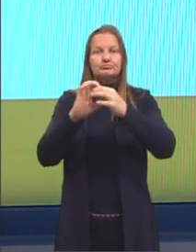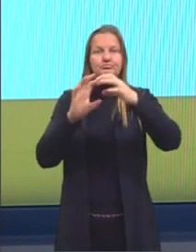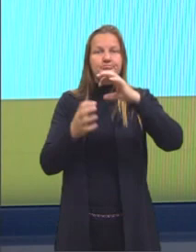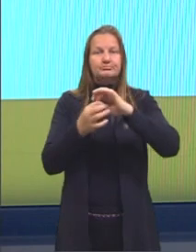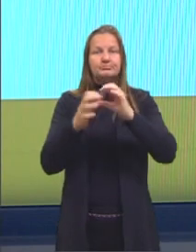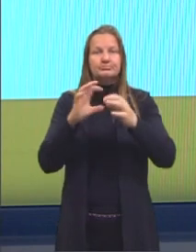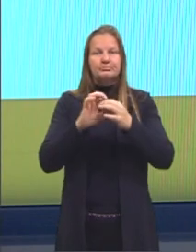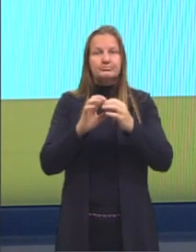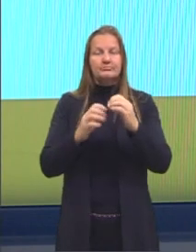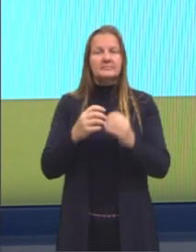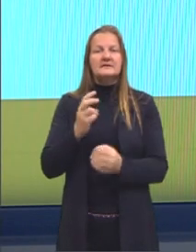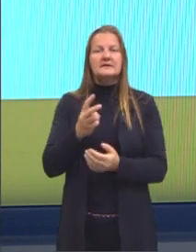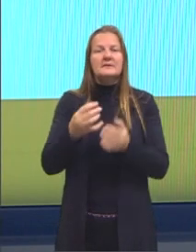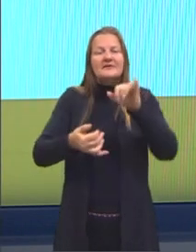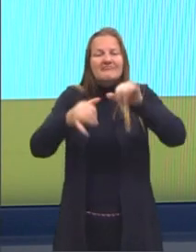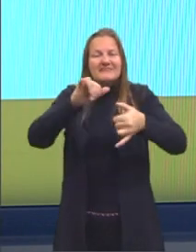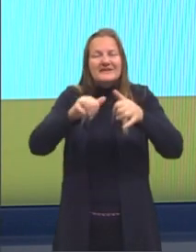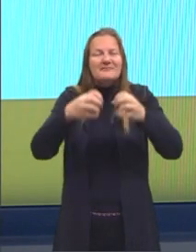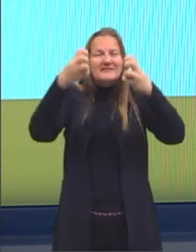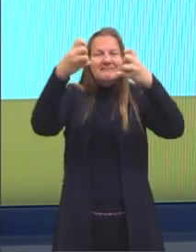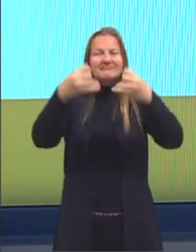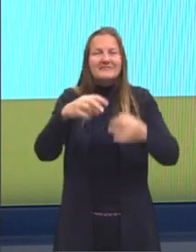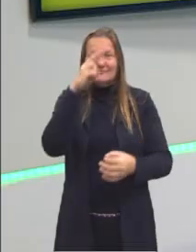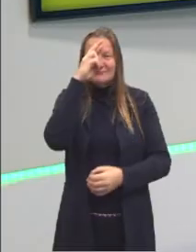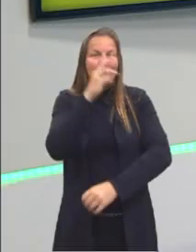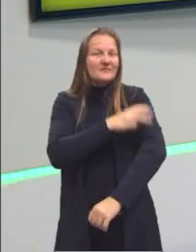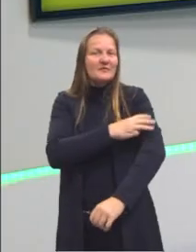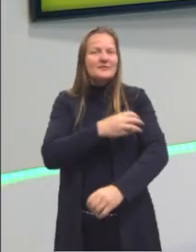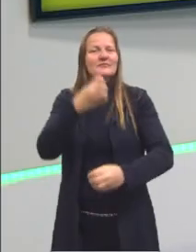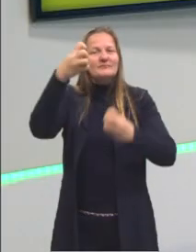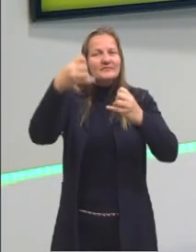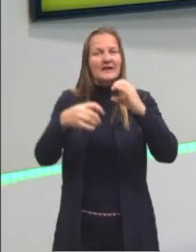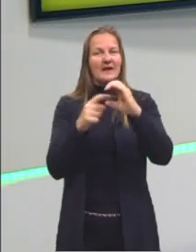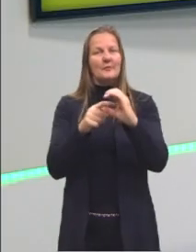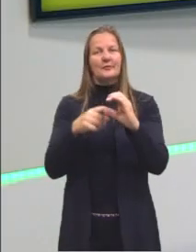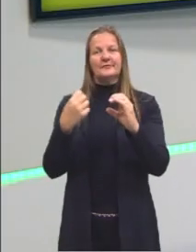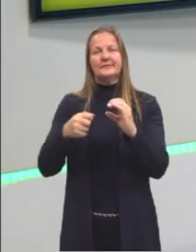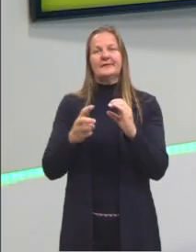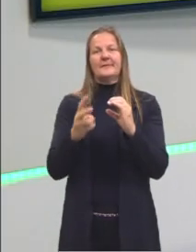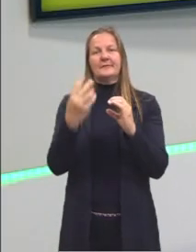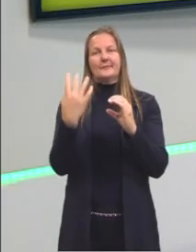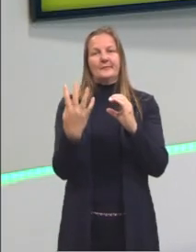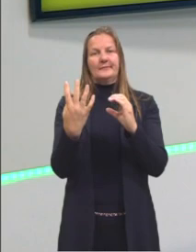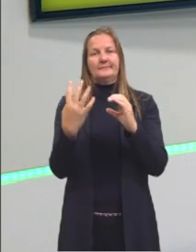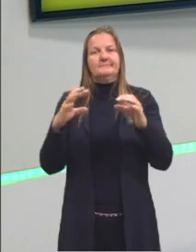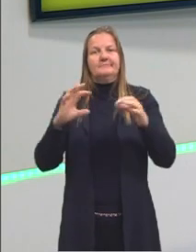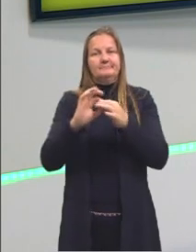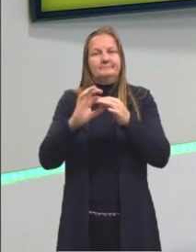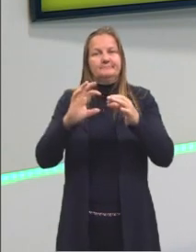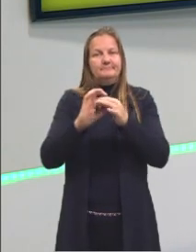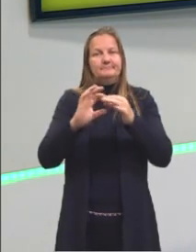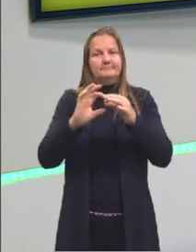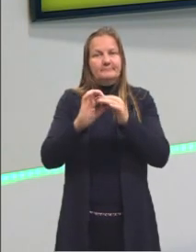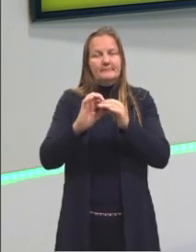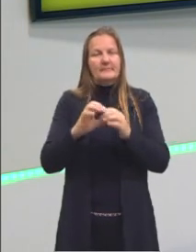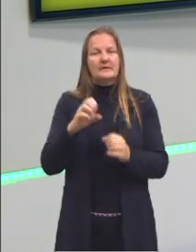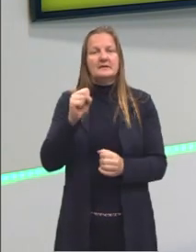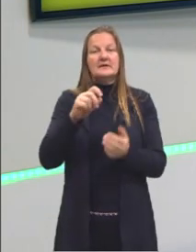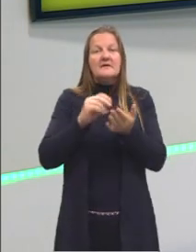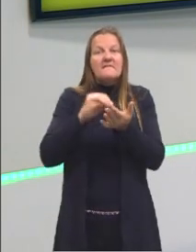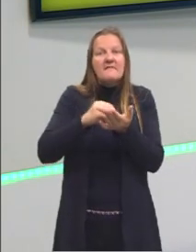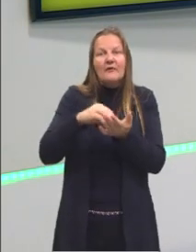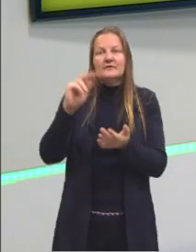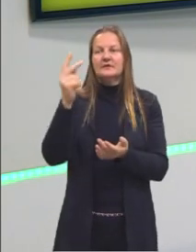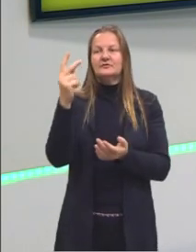sempre quando a professora de química de vocês o terceiro ano dizia que o carbono tem que ter quatro ligações tem que ter se tiver faltando o